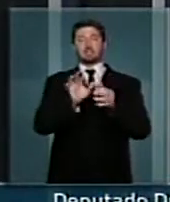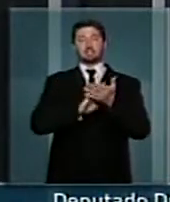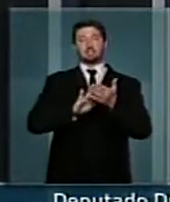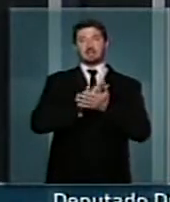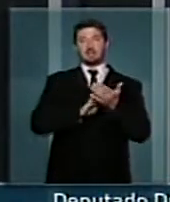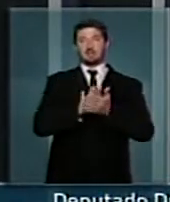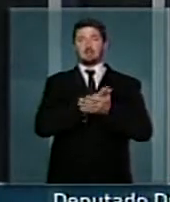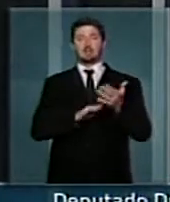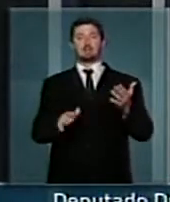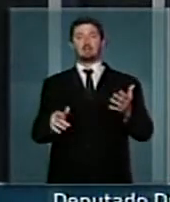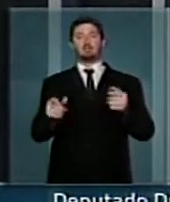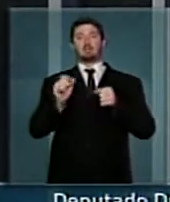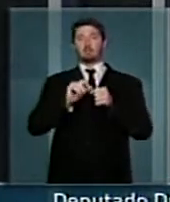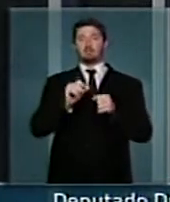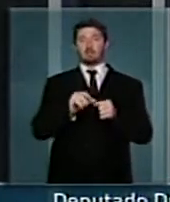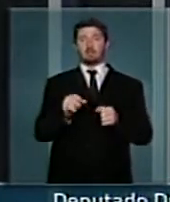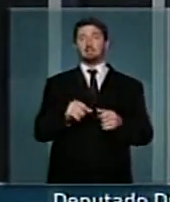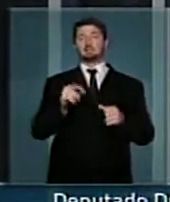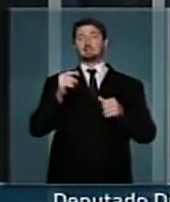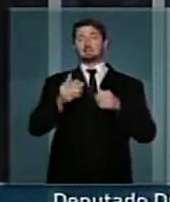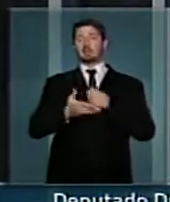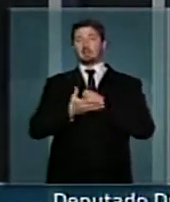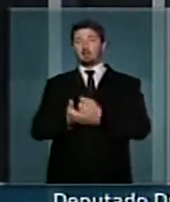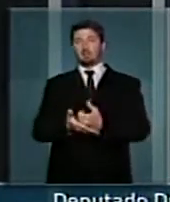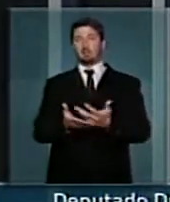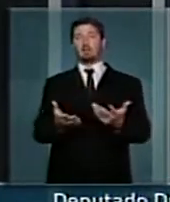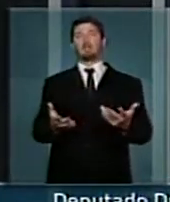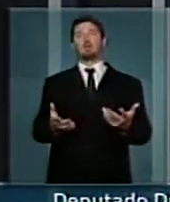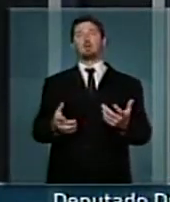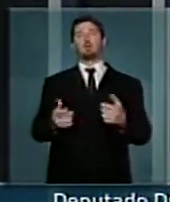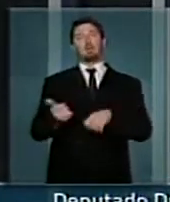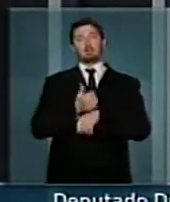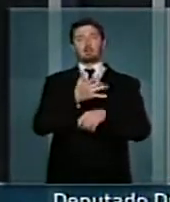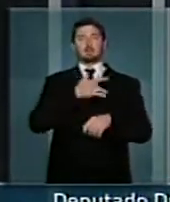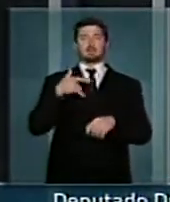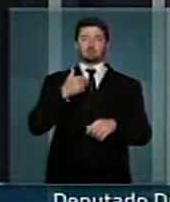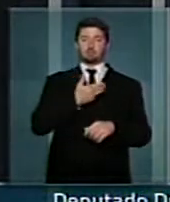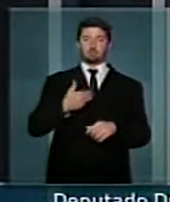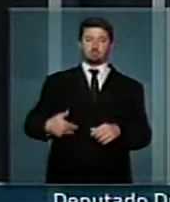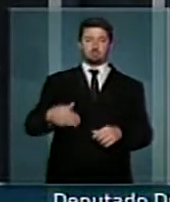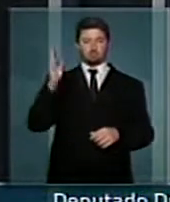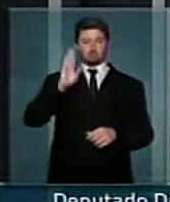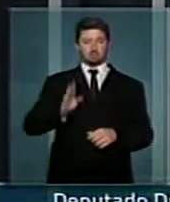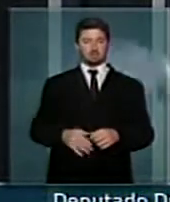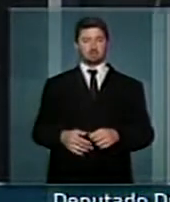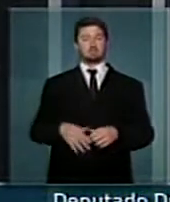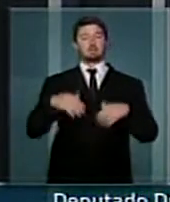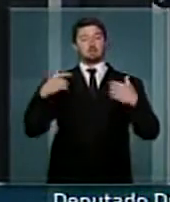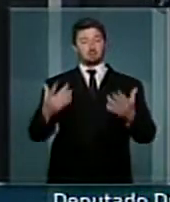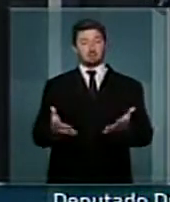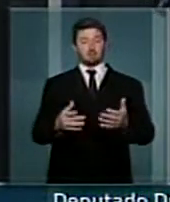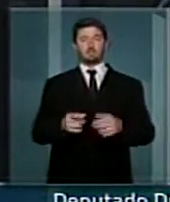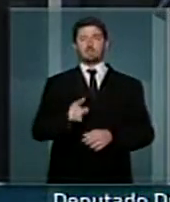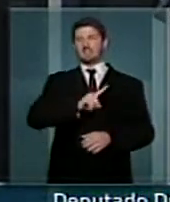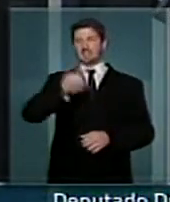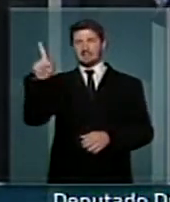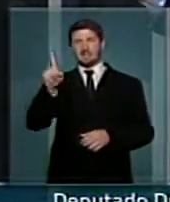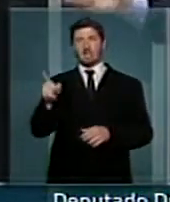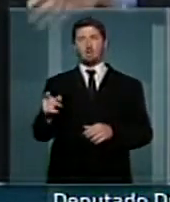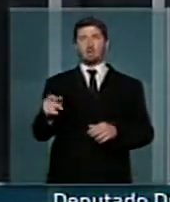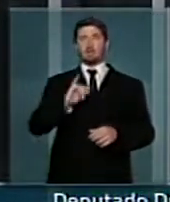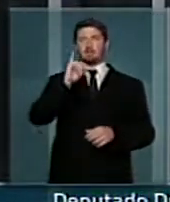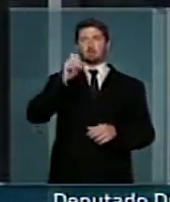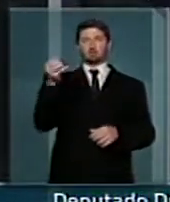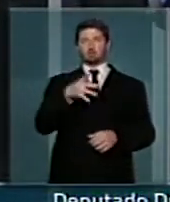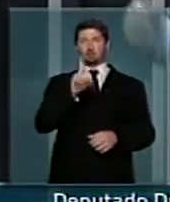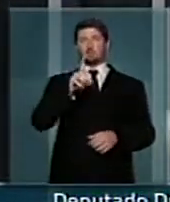para que nós possamos fazer esses benefícios e melhorar a saúde pública do nosso país. Portanto, não a criação do novo